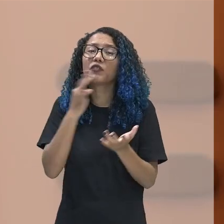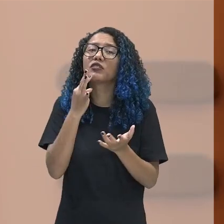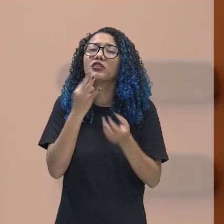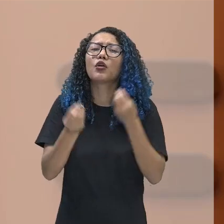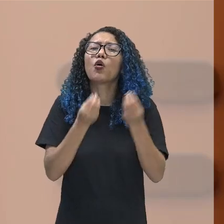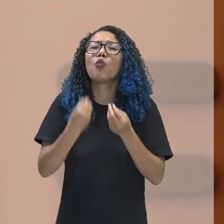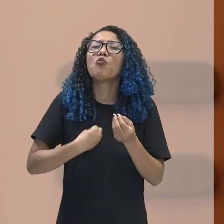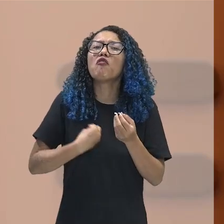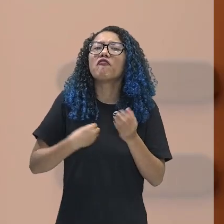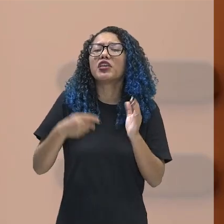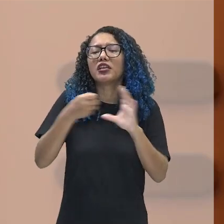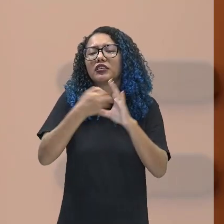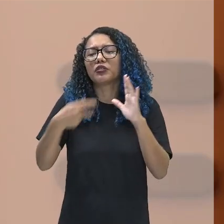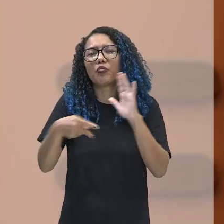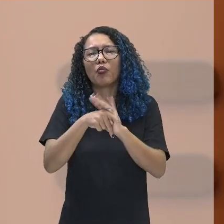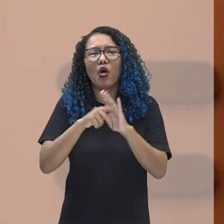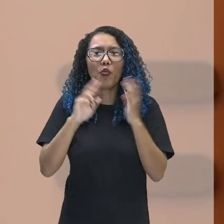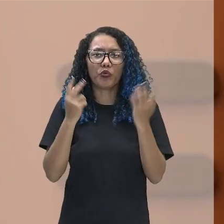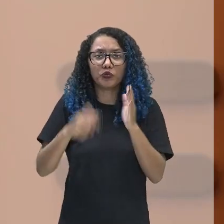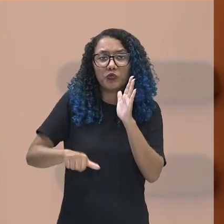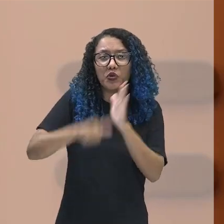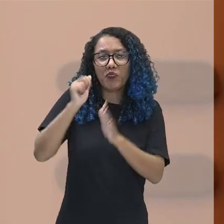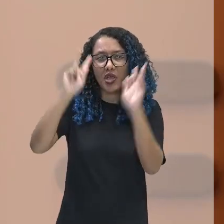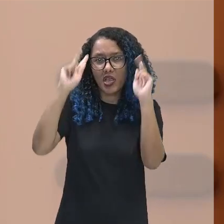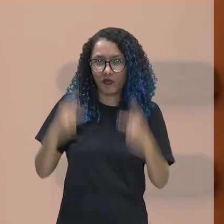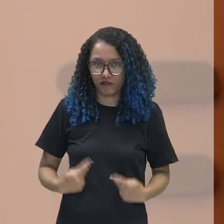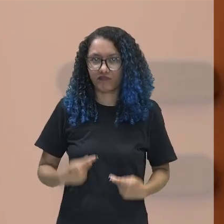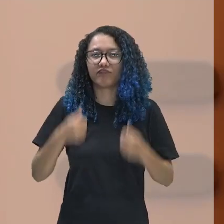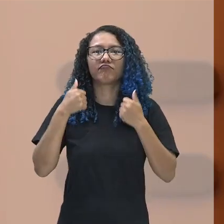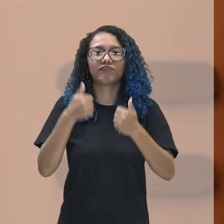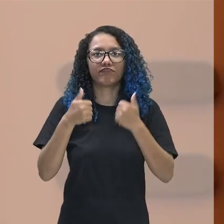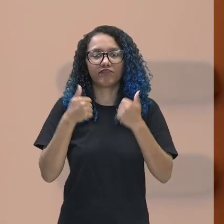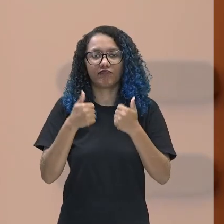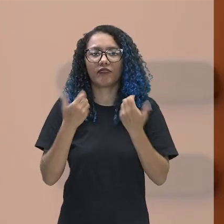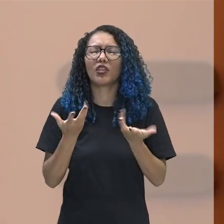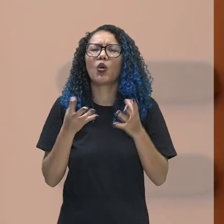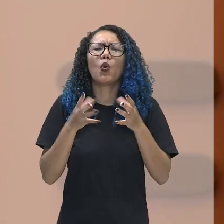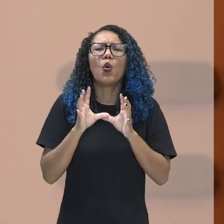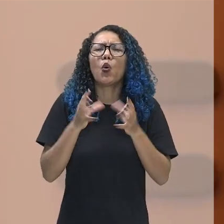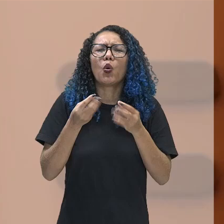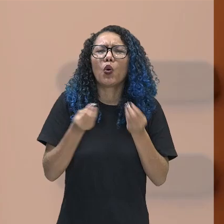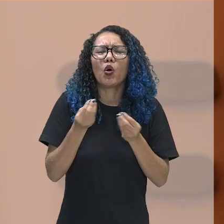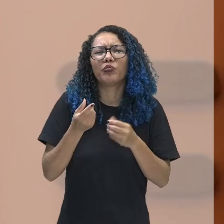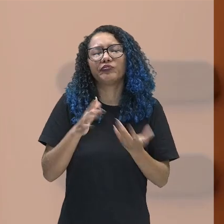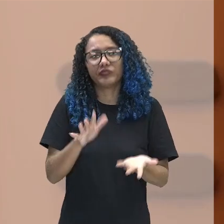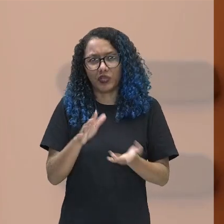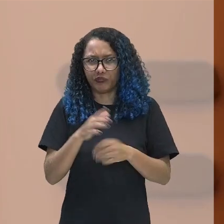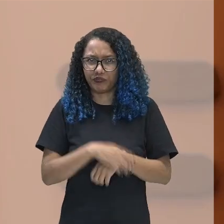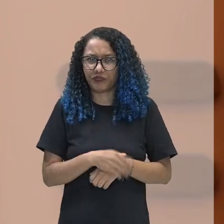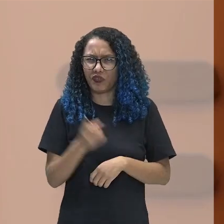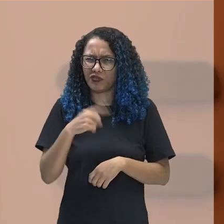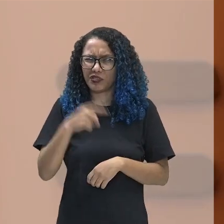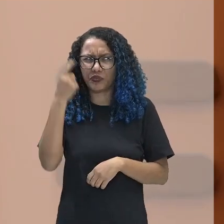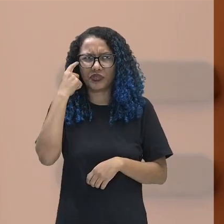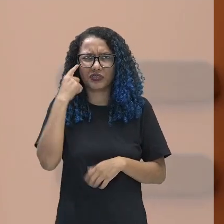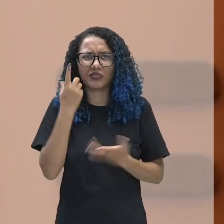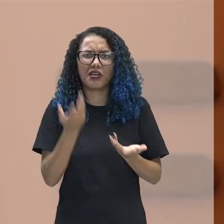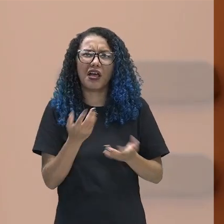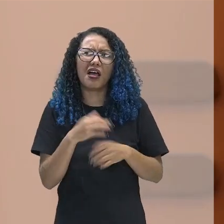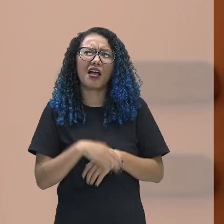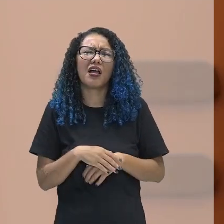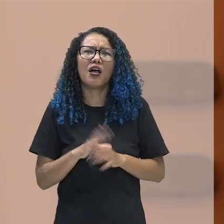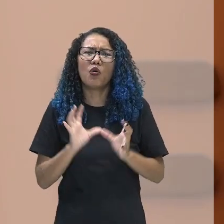hominídeos. Como é que foi dividido então, professor? Eu ouvi dizer, professor, anteriormente, que os homens da pré-história